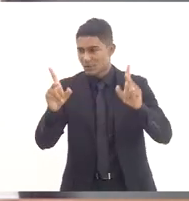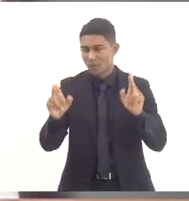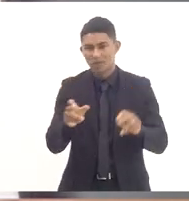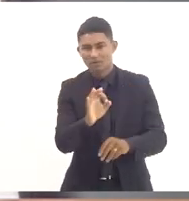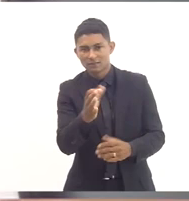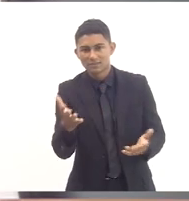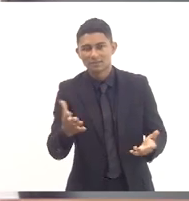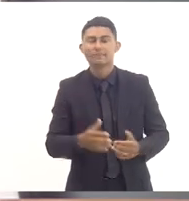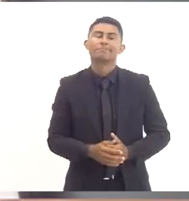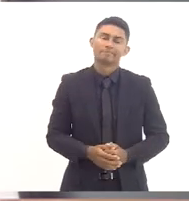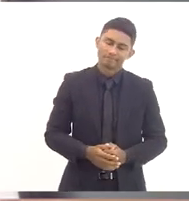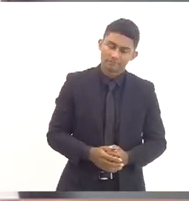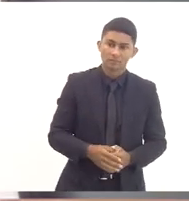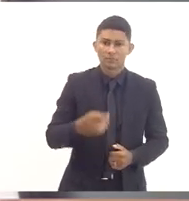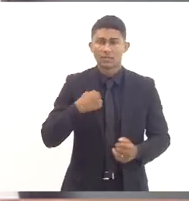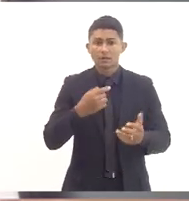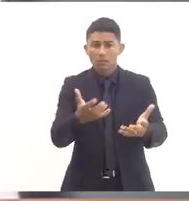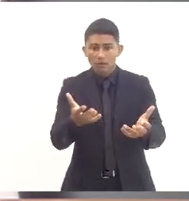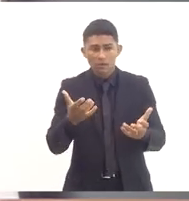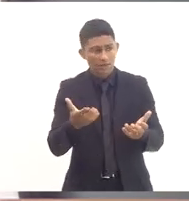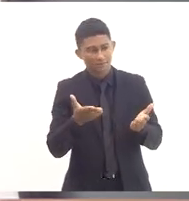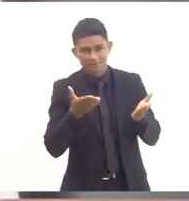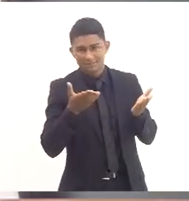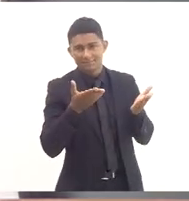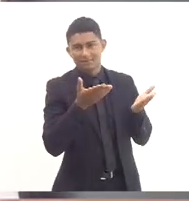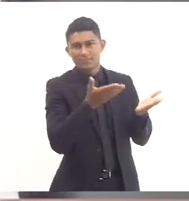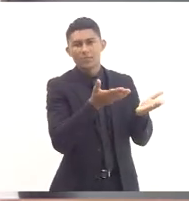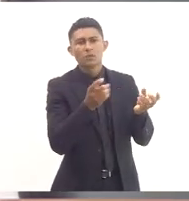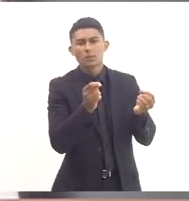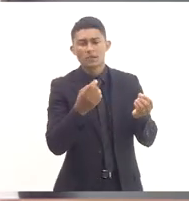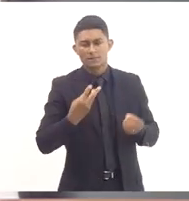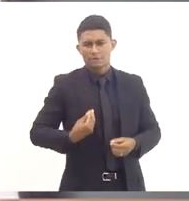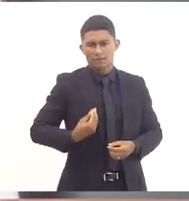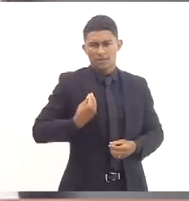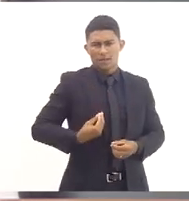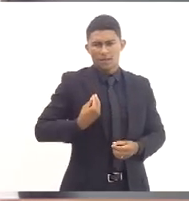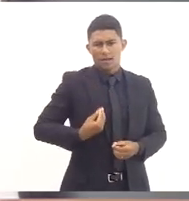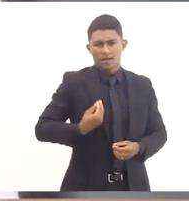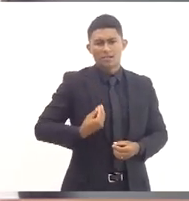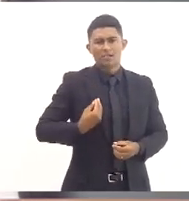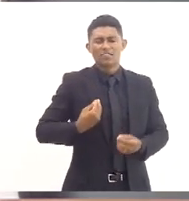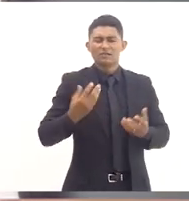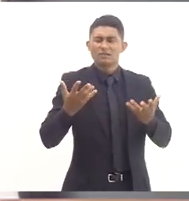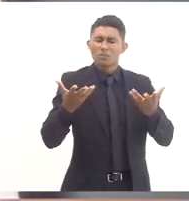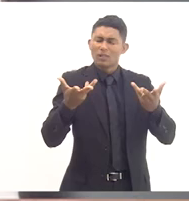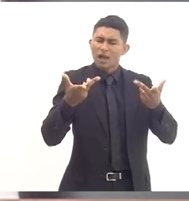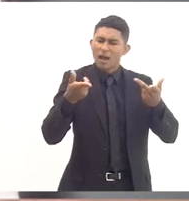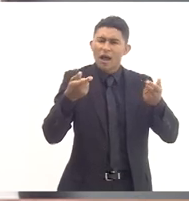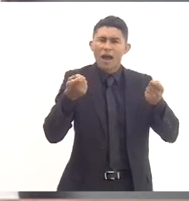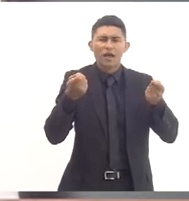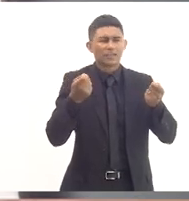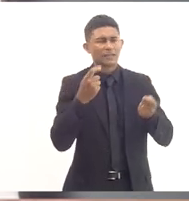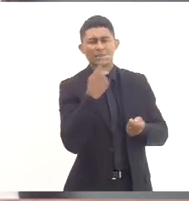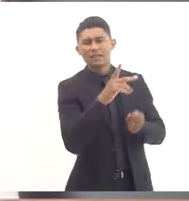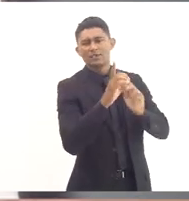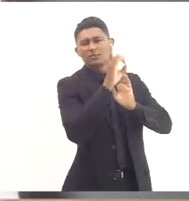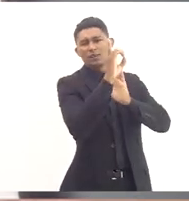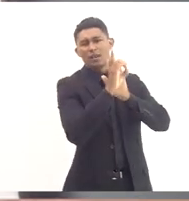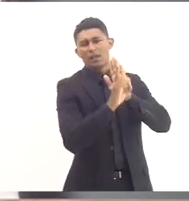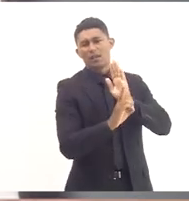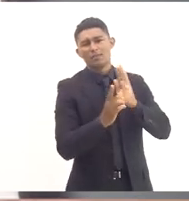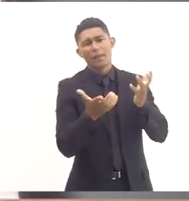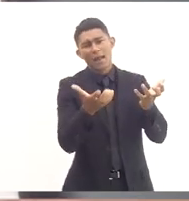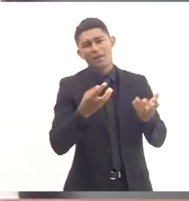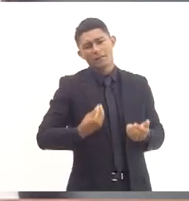procuro é proporcionar para ele a cidade de vida que ele tem direito e merece ter para que